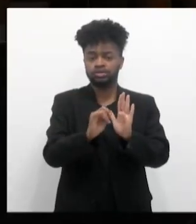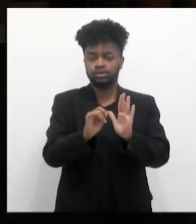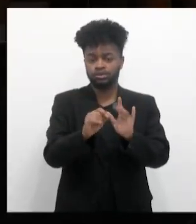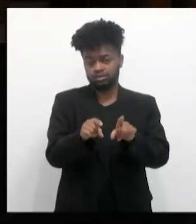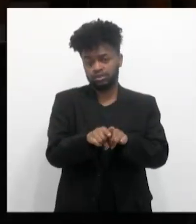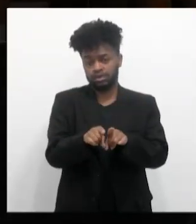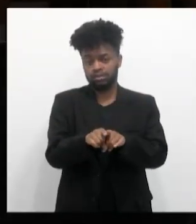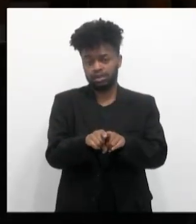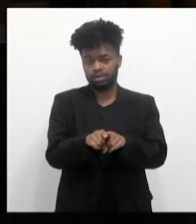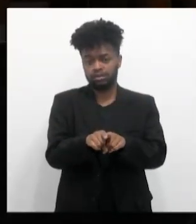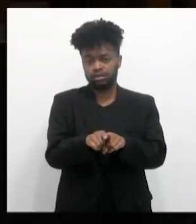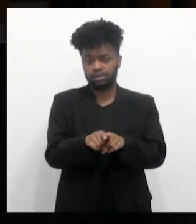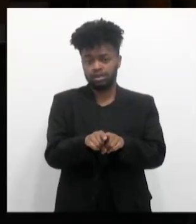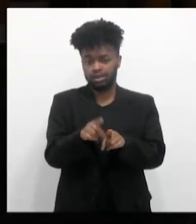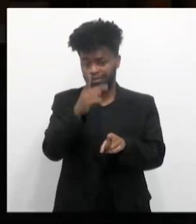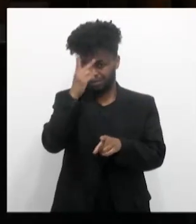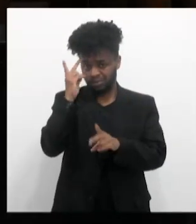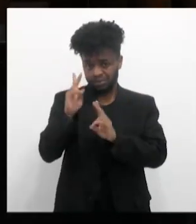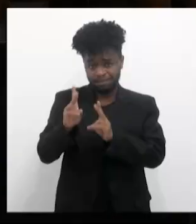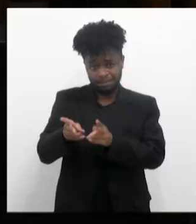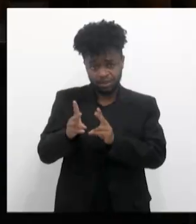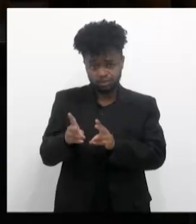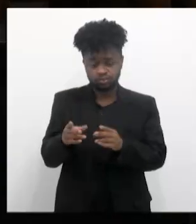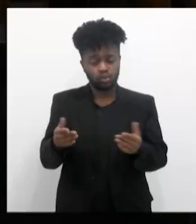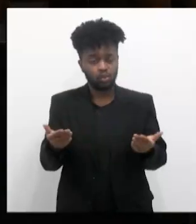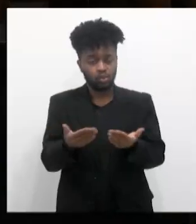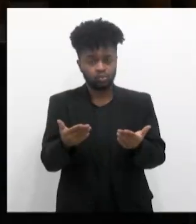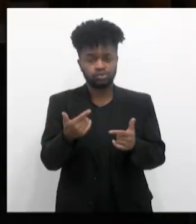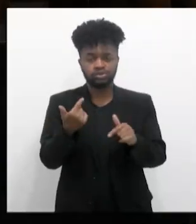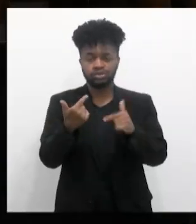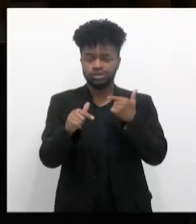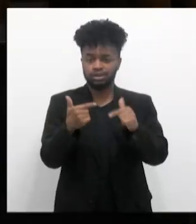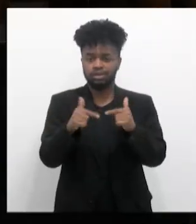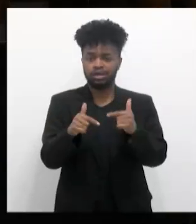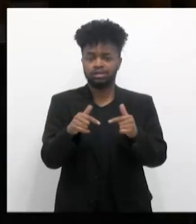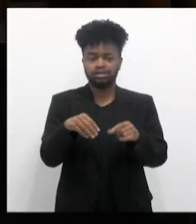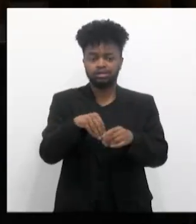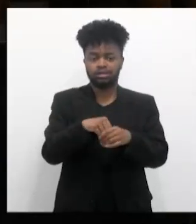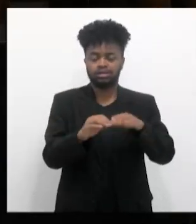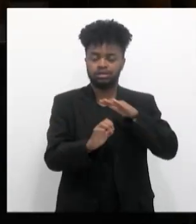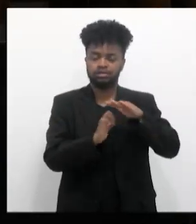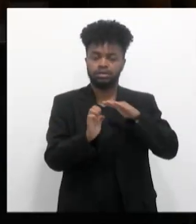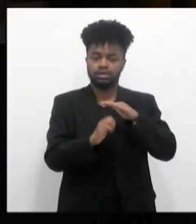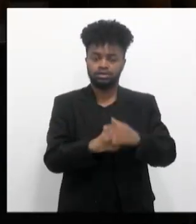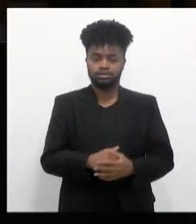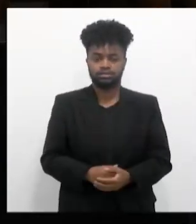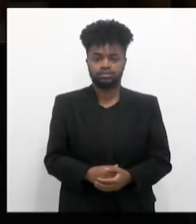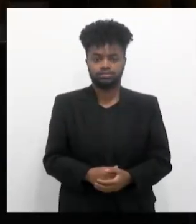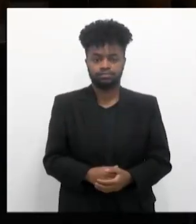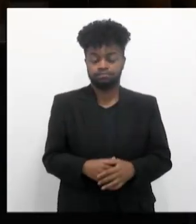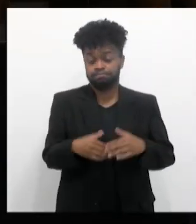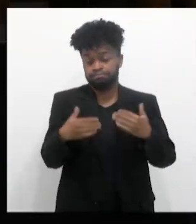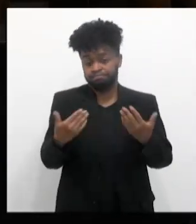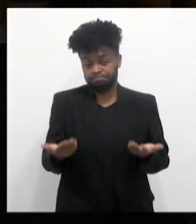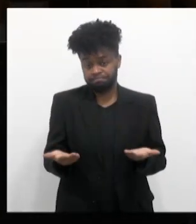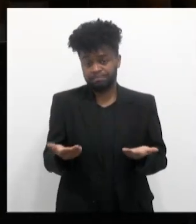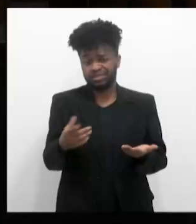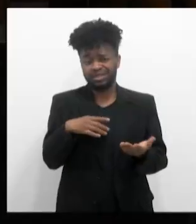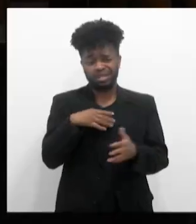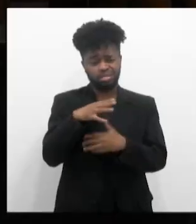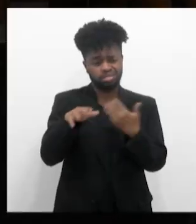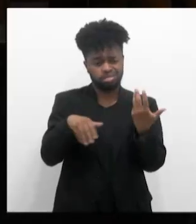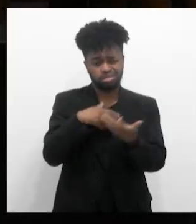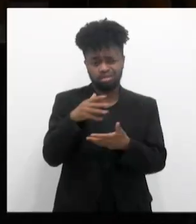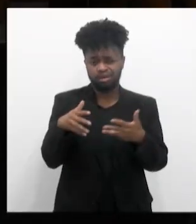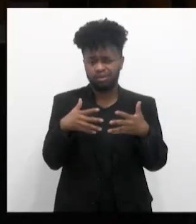também seriam pessoas que hoje trabalham nas próprias concessionárias. Então, há um